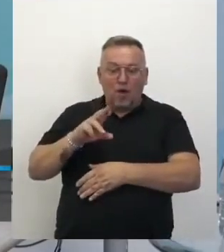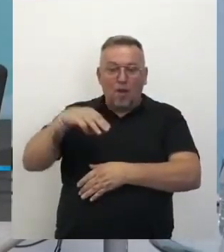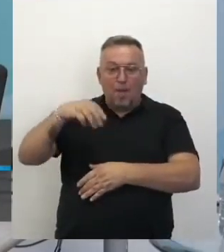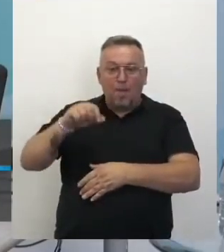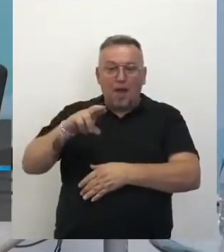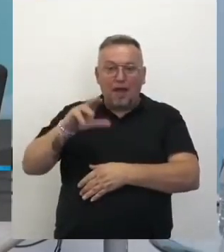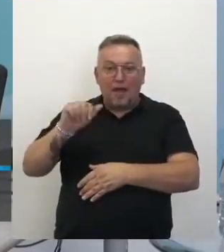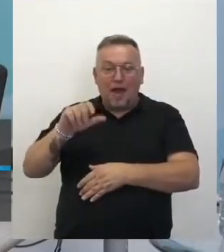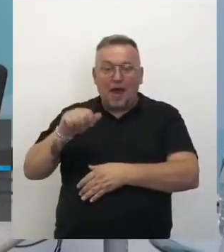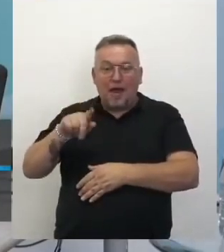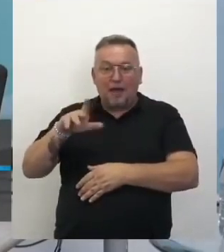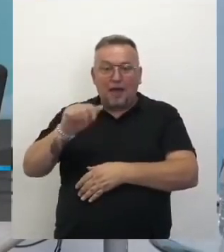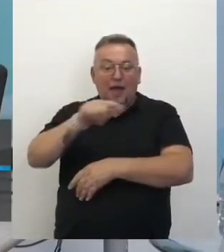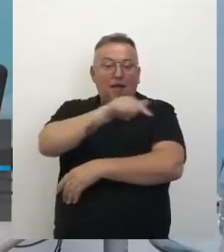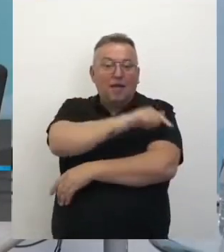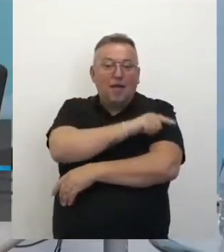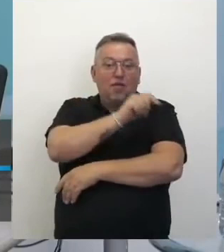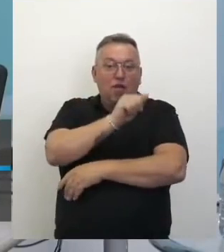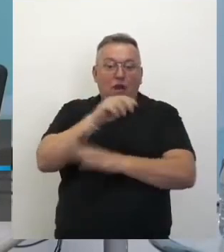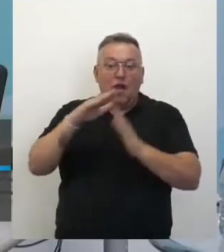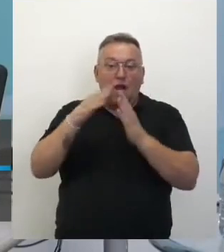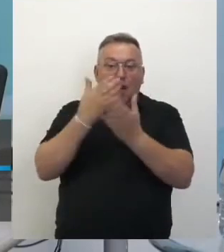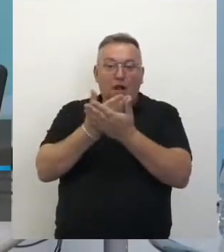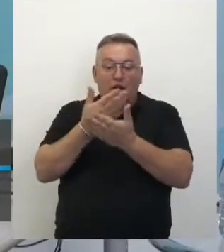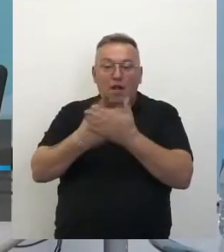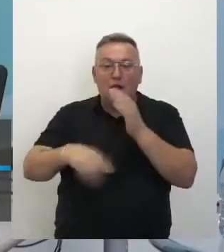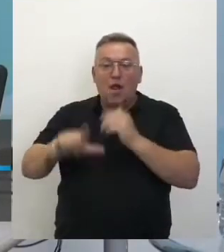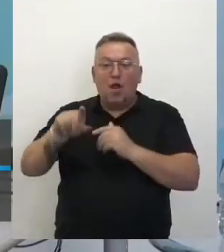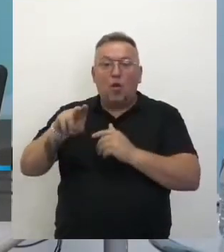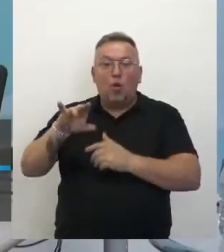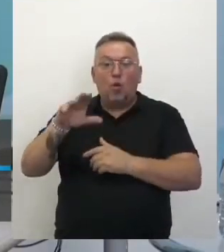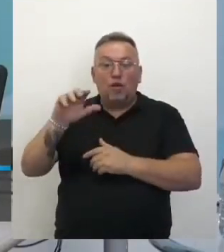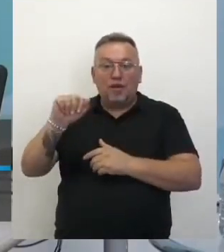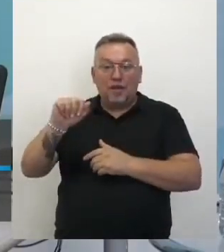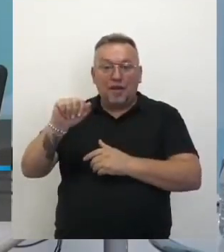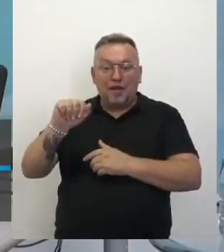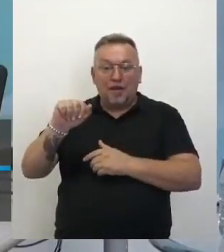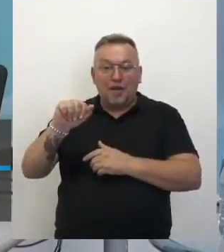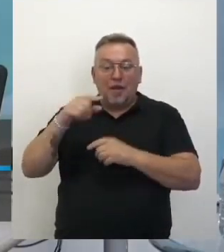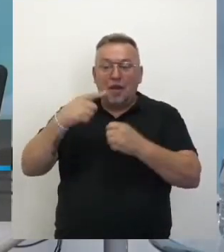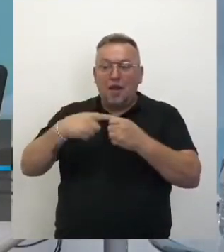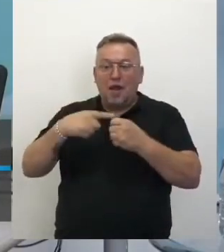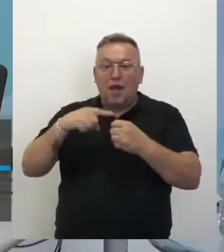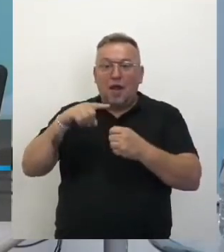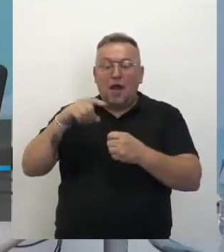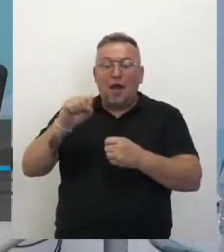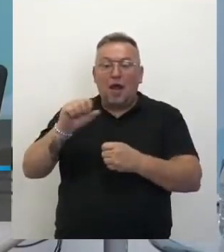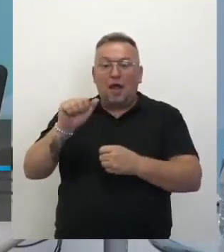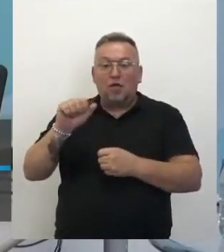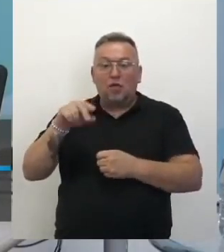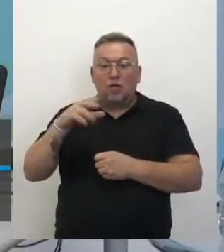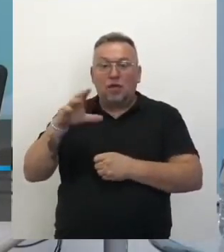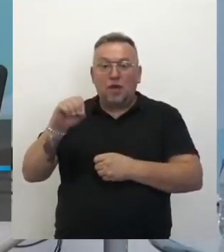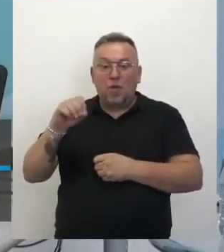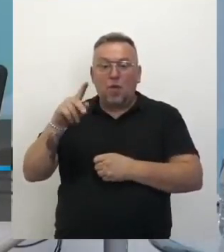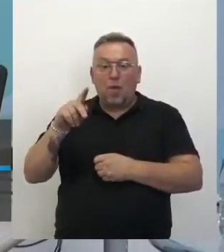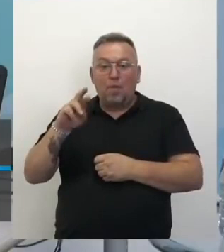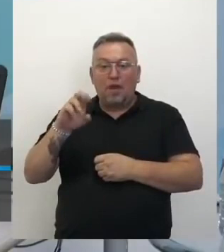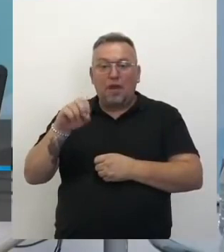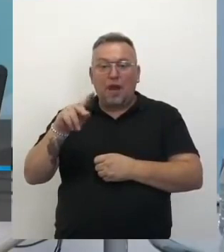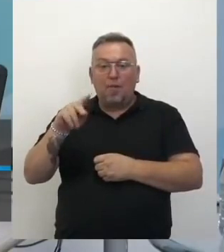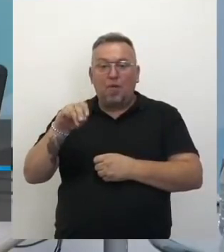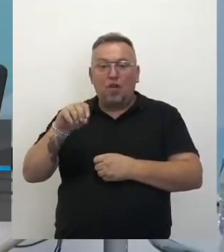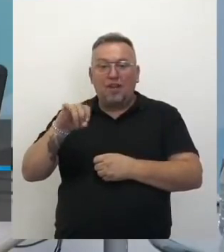Maria Águida, do 7º ano A da Escola Estadual Lúcia Silva, de Assunção, de Pirapozinho. Ela